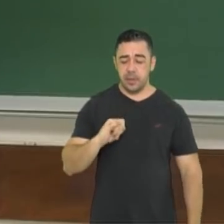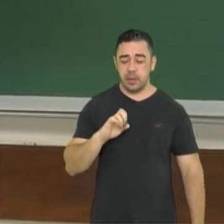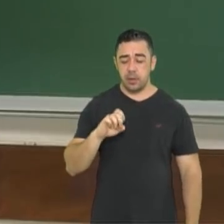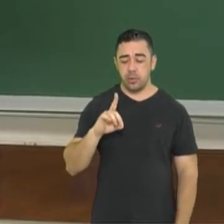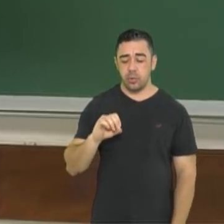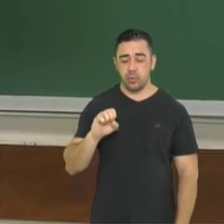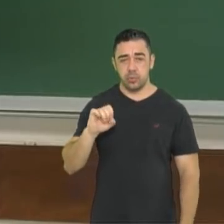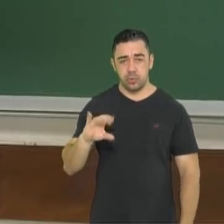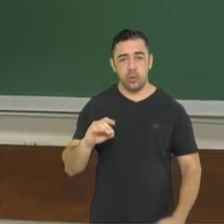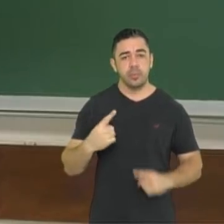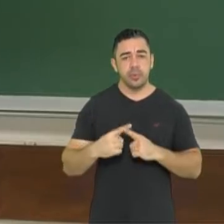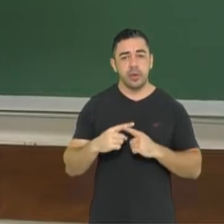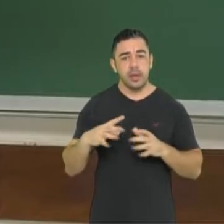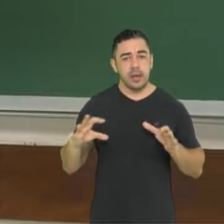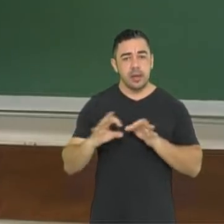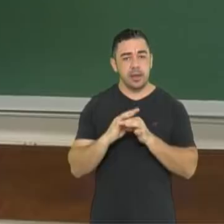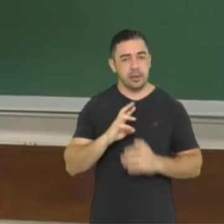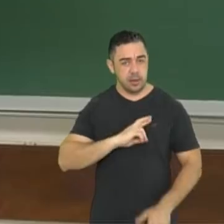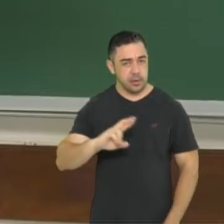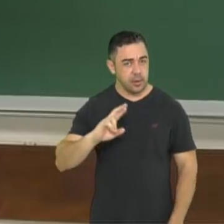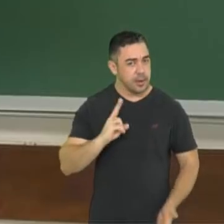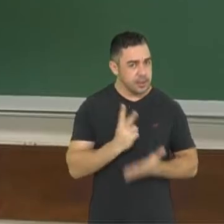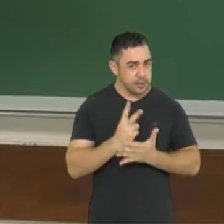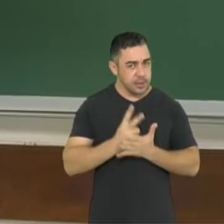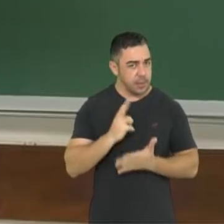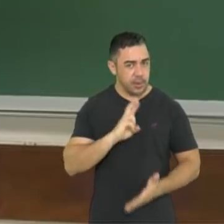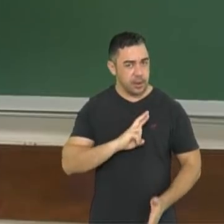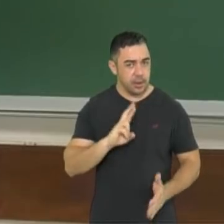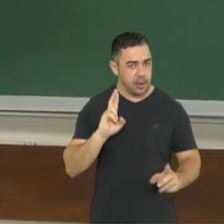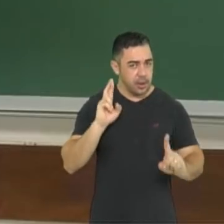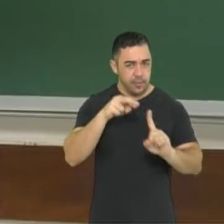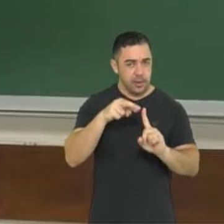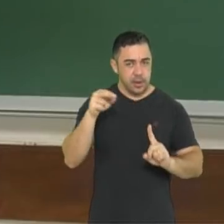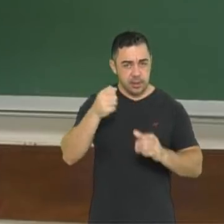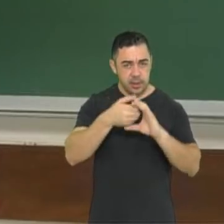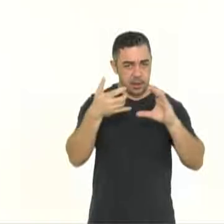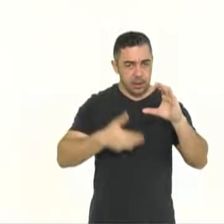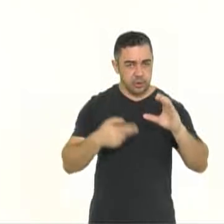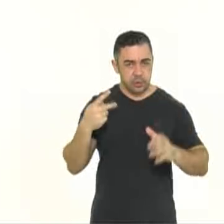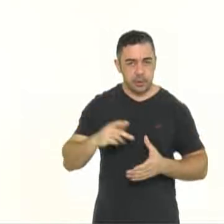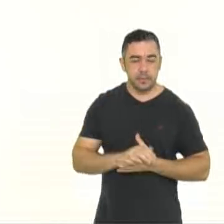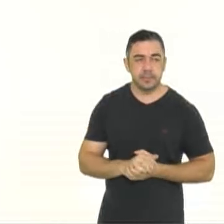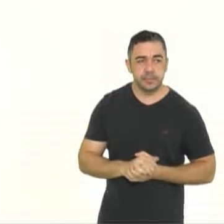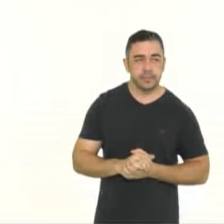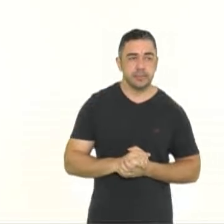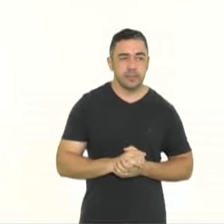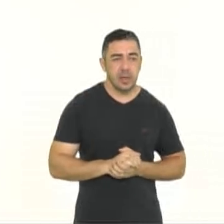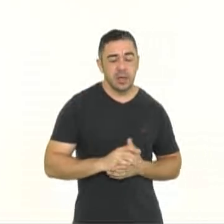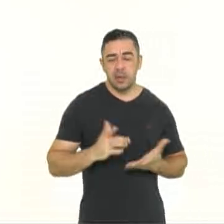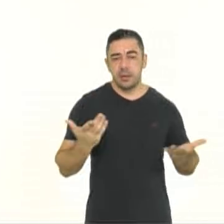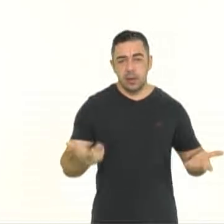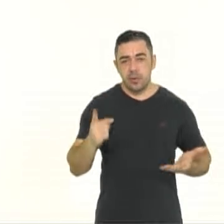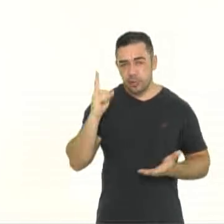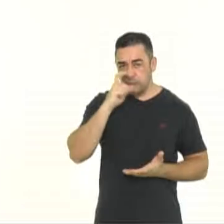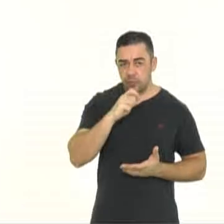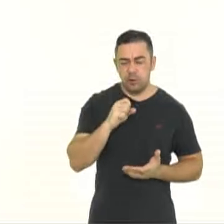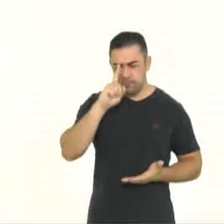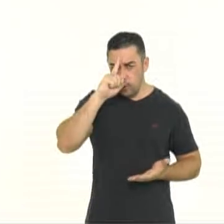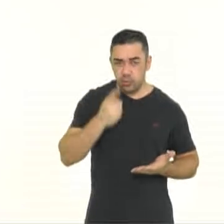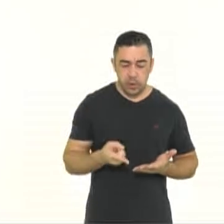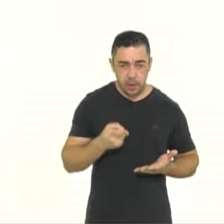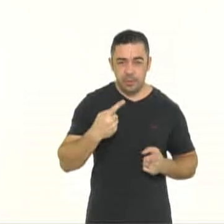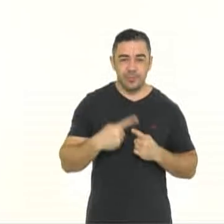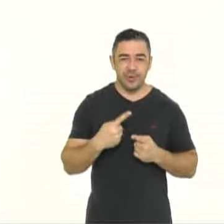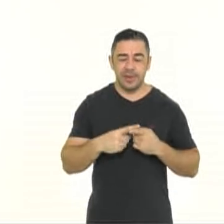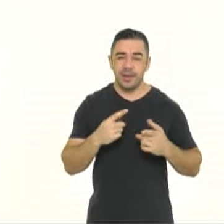muito ligado à religiosidade, olha, sempre tem uma referência à sua característica pessoal. Ele tinha dificuldade em impor sua autoridade, diz que ele era uma